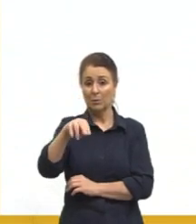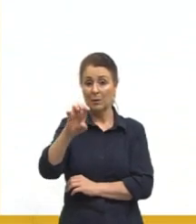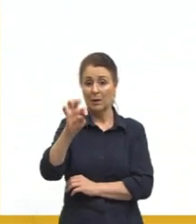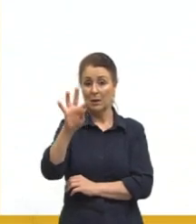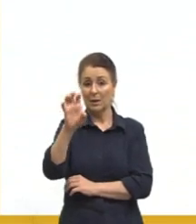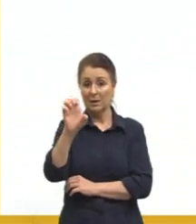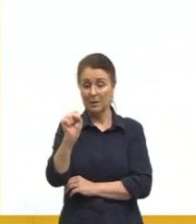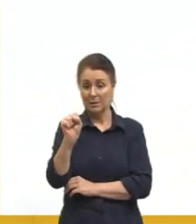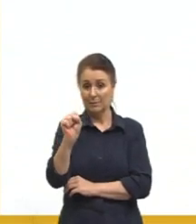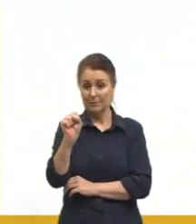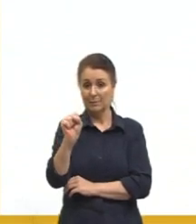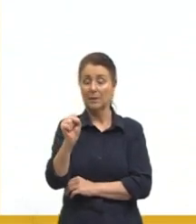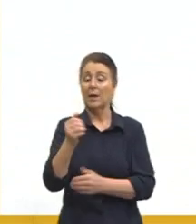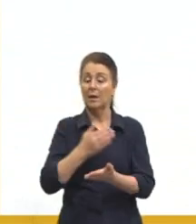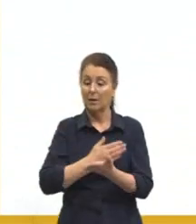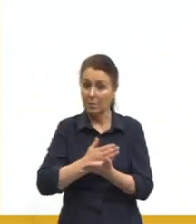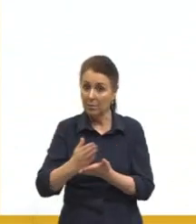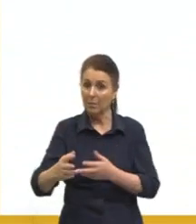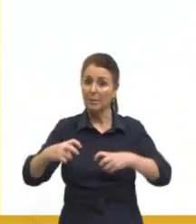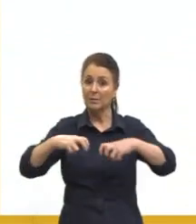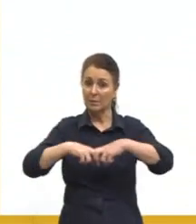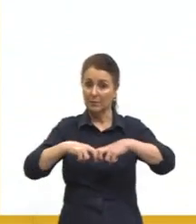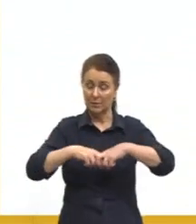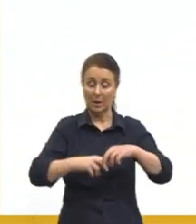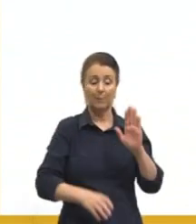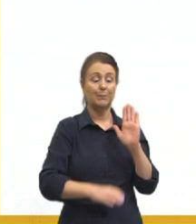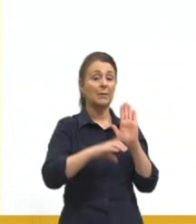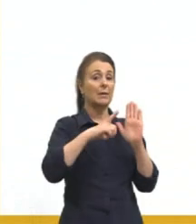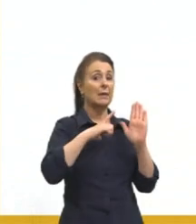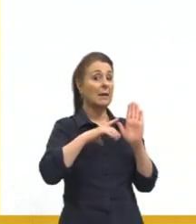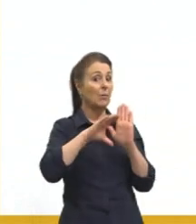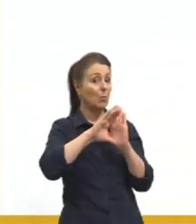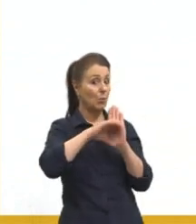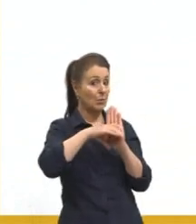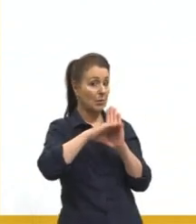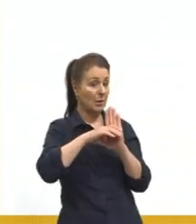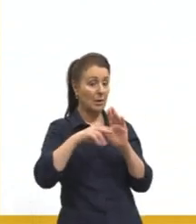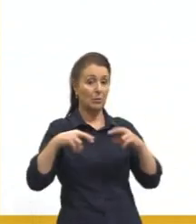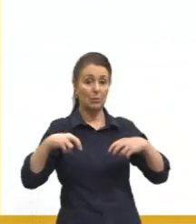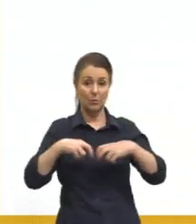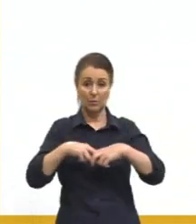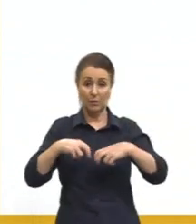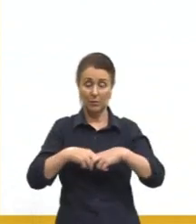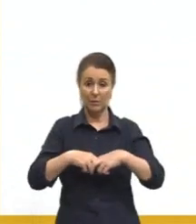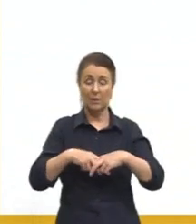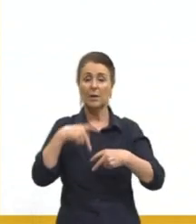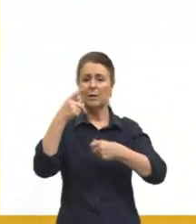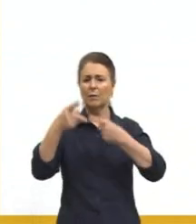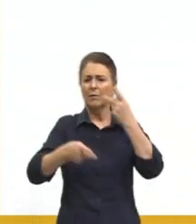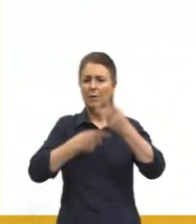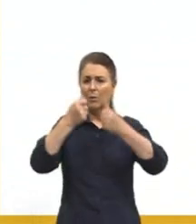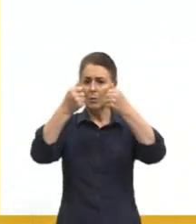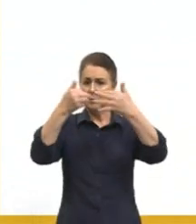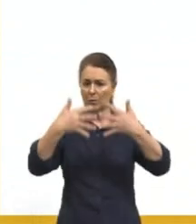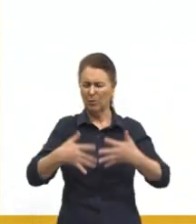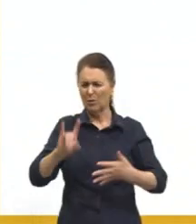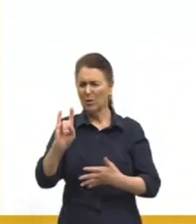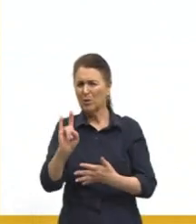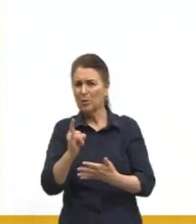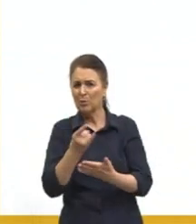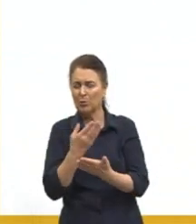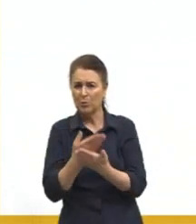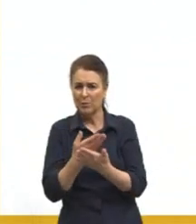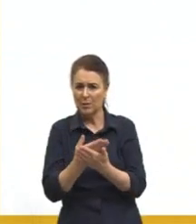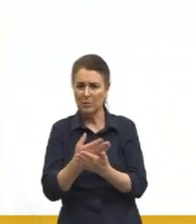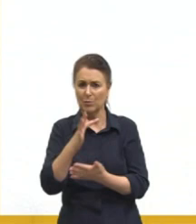física né Sim a gente tem alguns conceitos aqui que a gente chegou a falar inclusive numa das nossas últimas aulas né que são